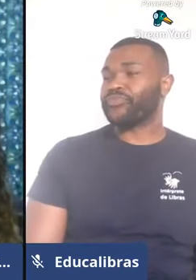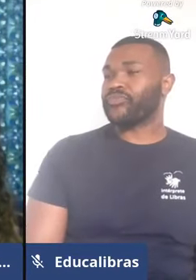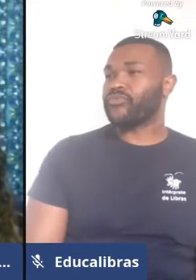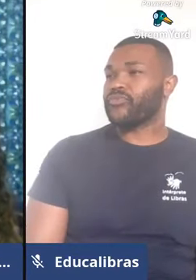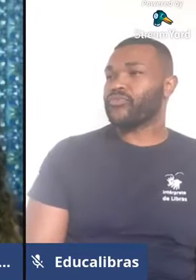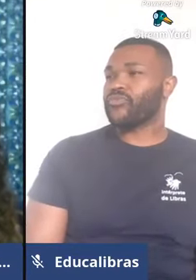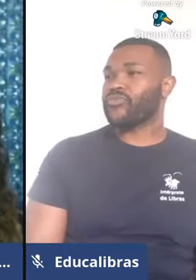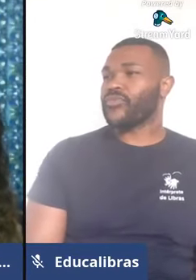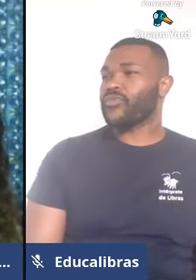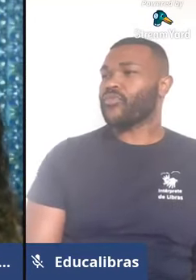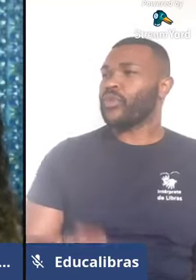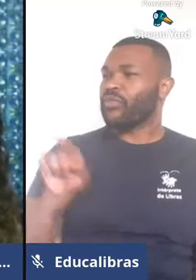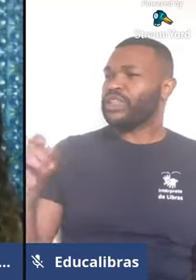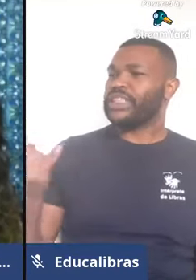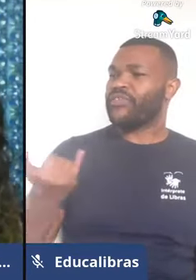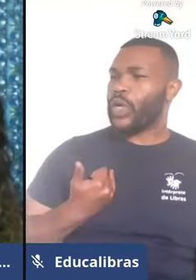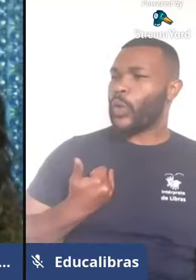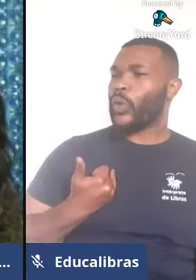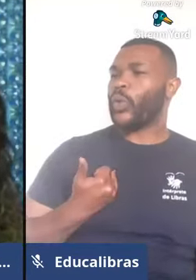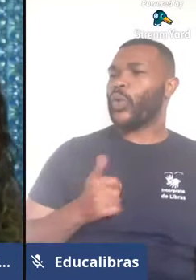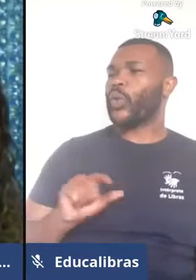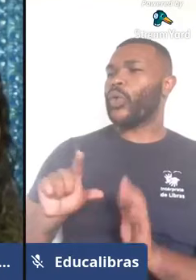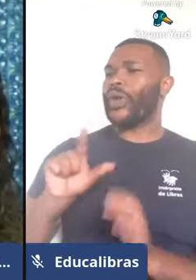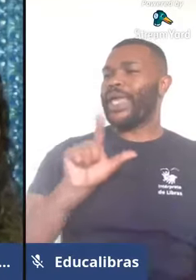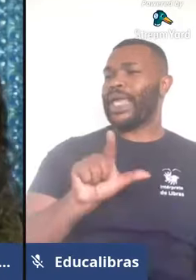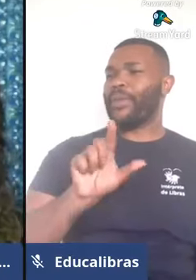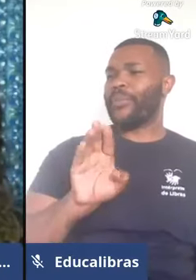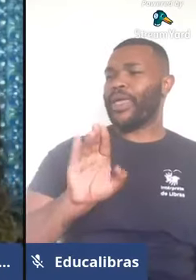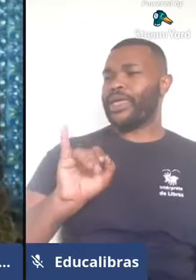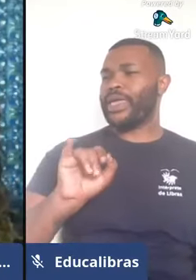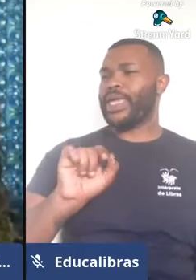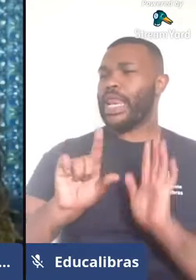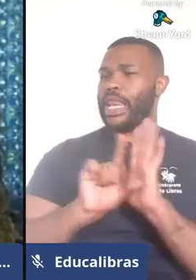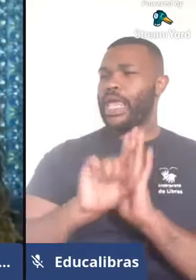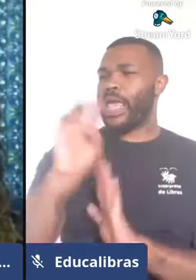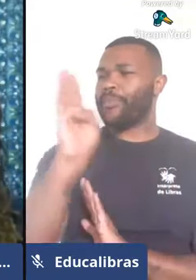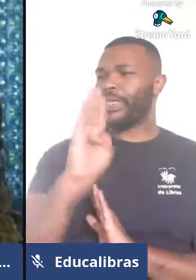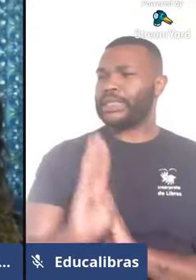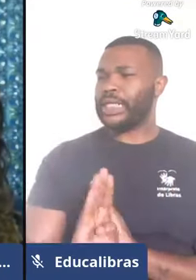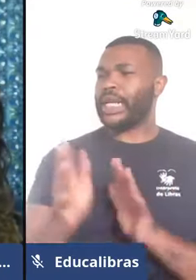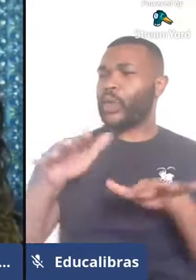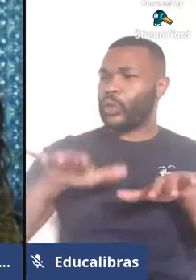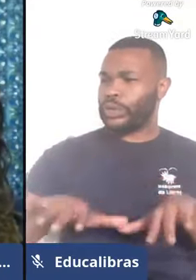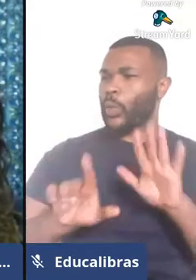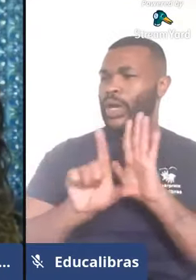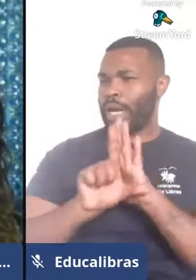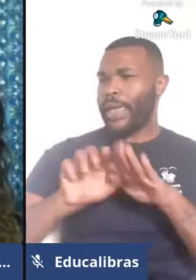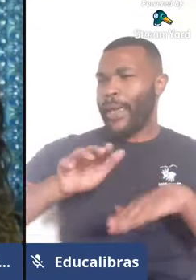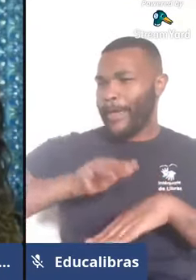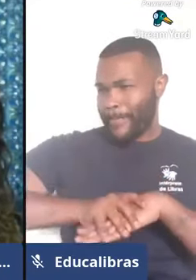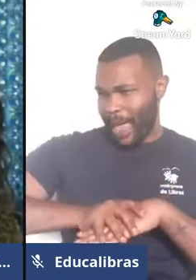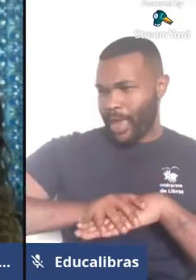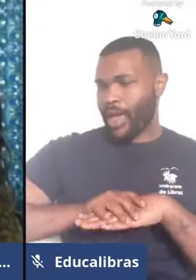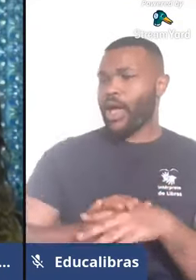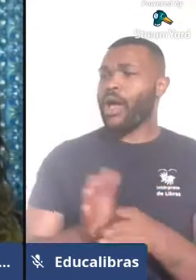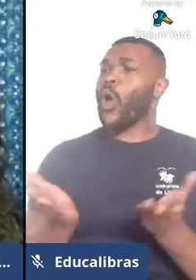você falou de LBI, né? LBI agora vai fazer 5 anos,